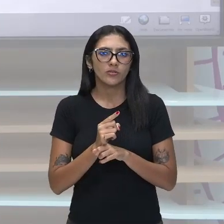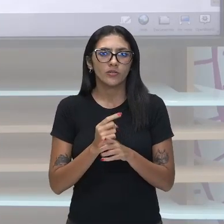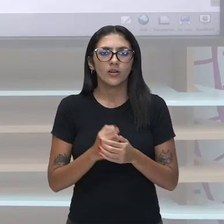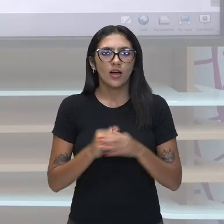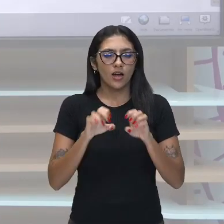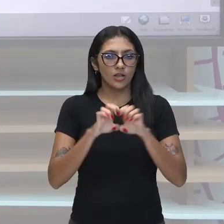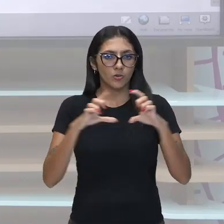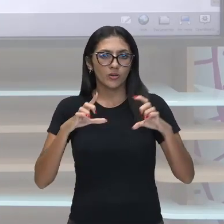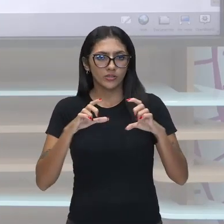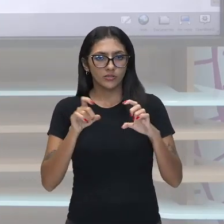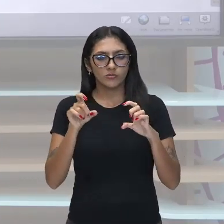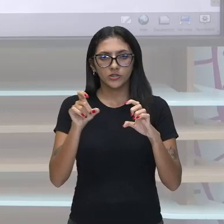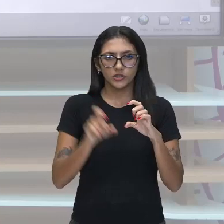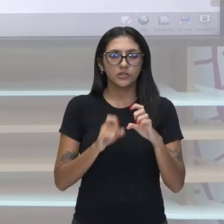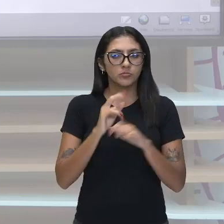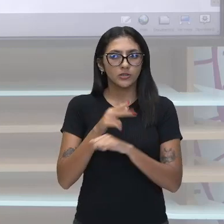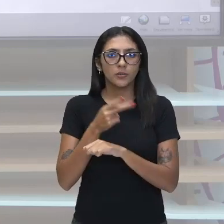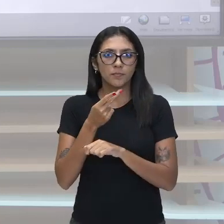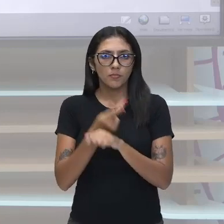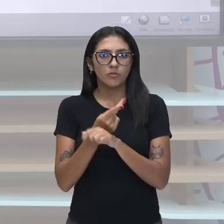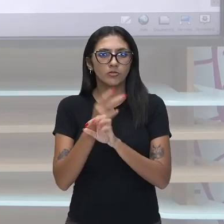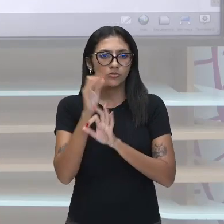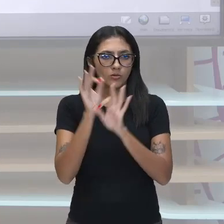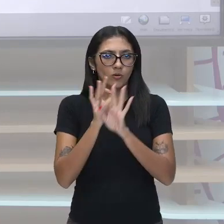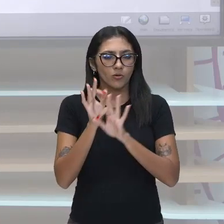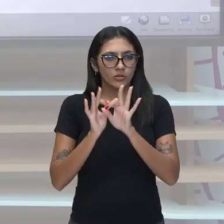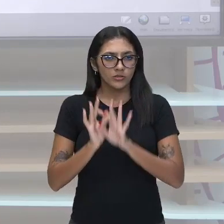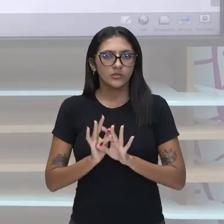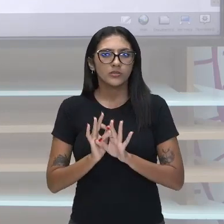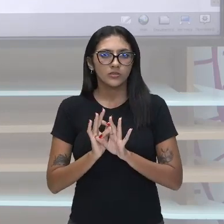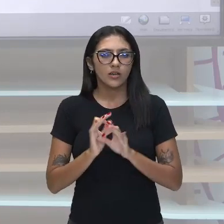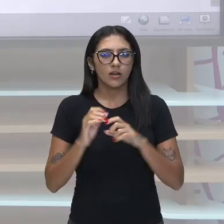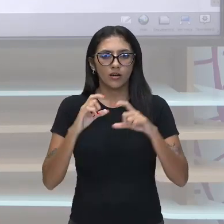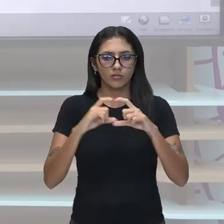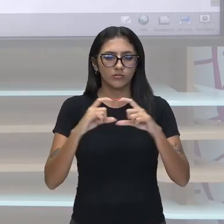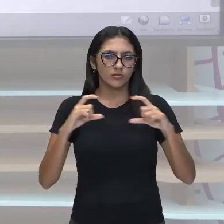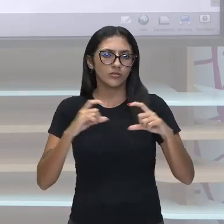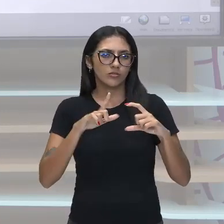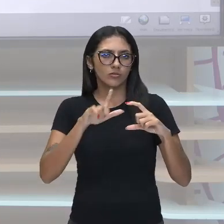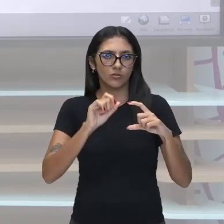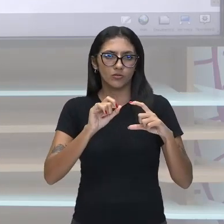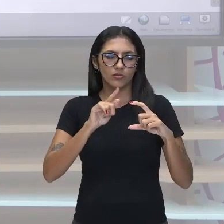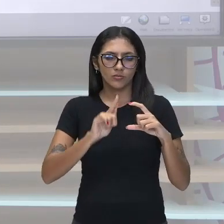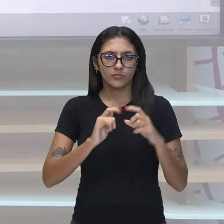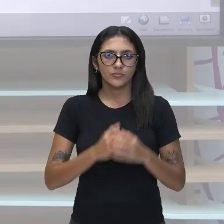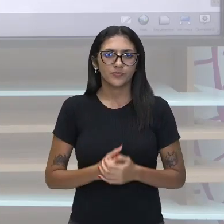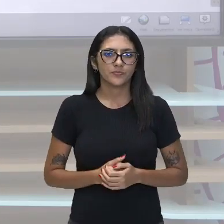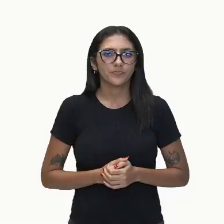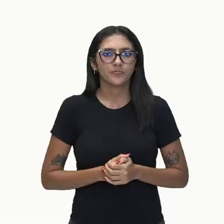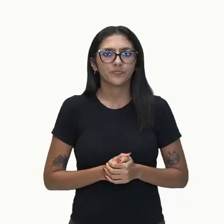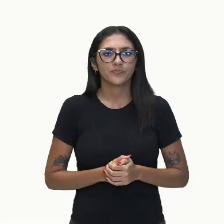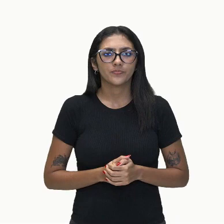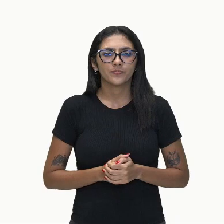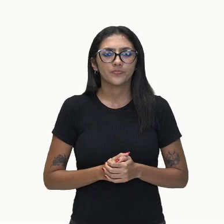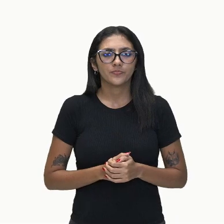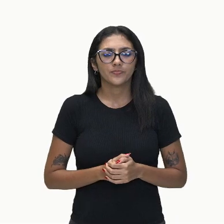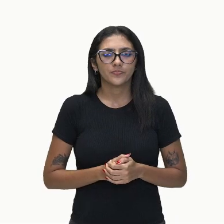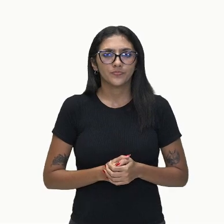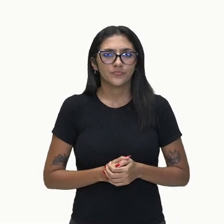gente começar a dar os primeiros passos ali para resolver a nossa questão, tá bom? Vamos